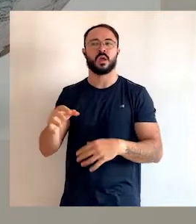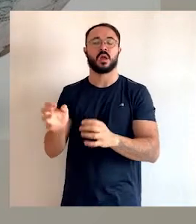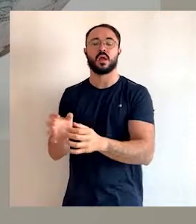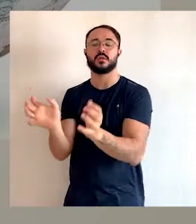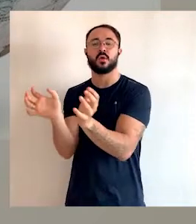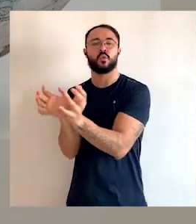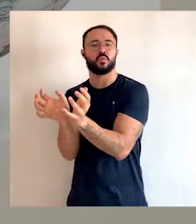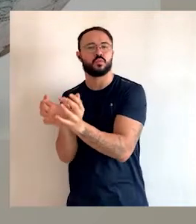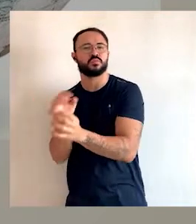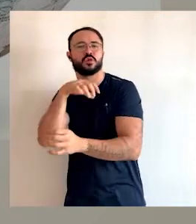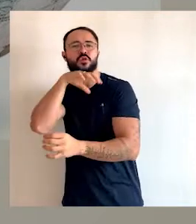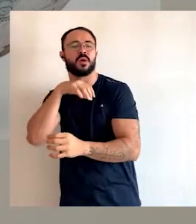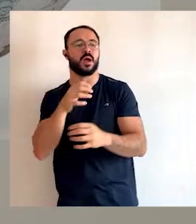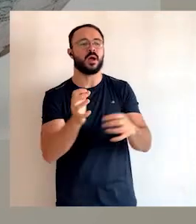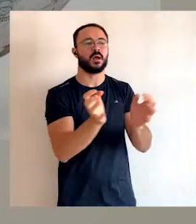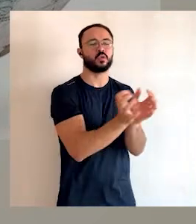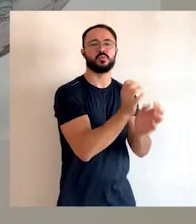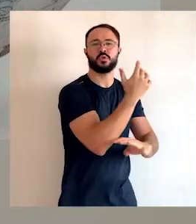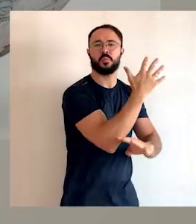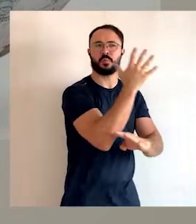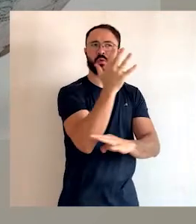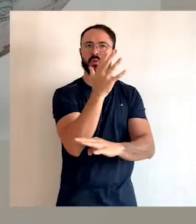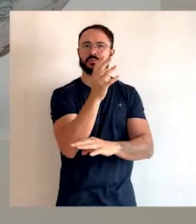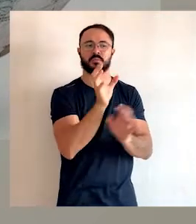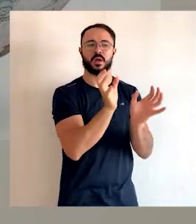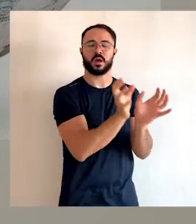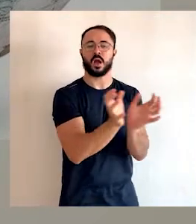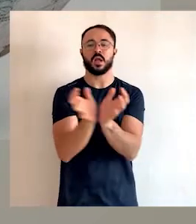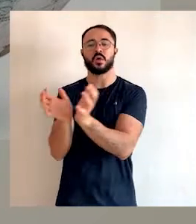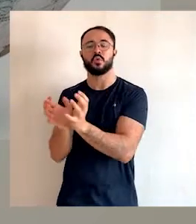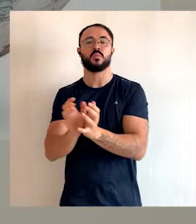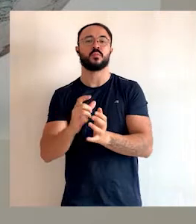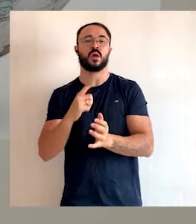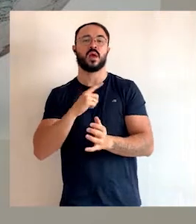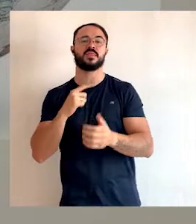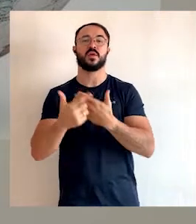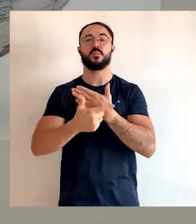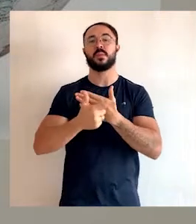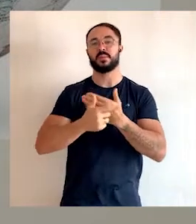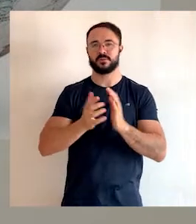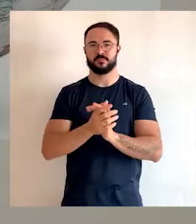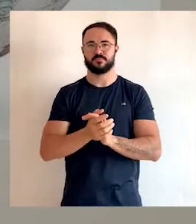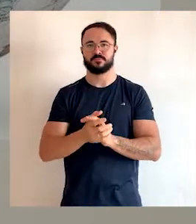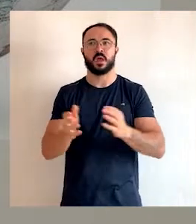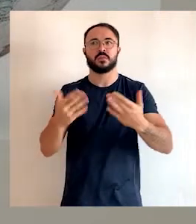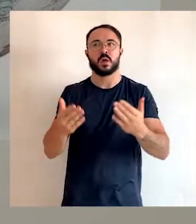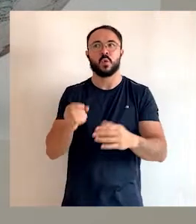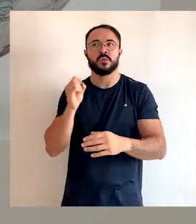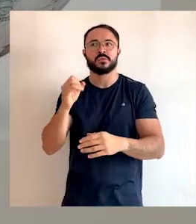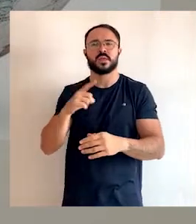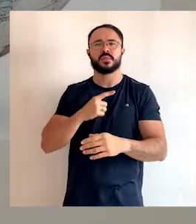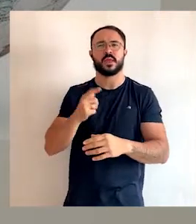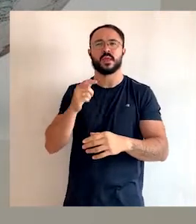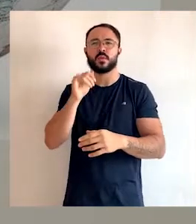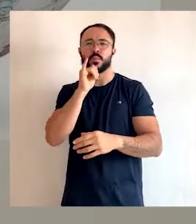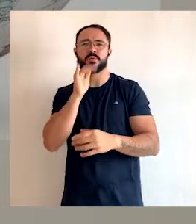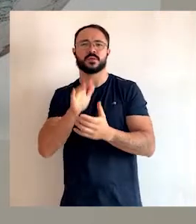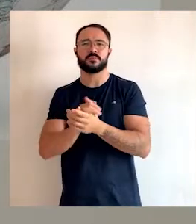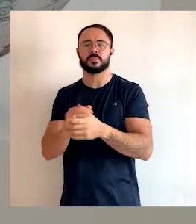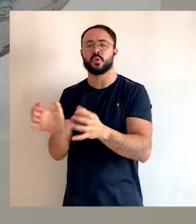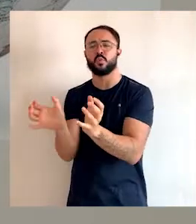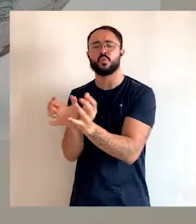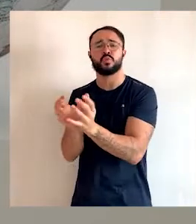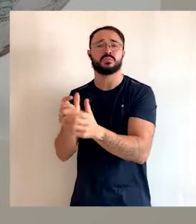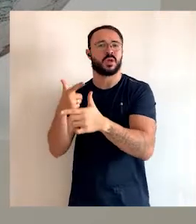biodiversidade, cada espécie tem um papel. Ou seja, quando você tem uma alteração, quando algo afeta